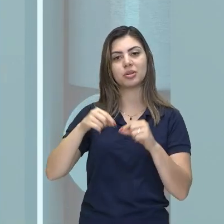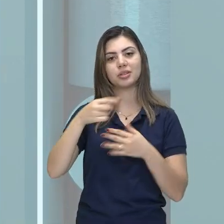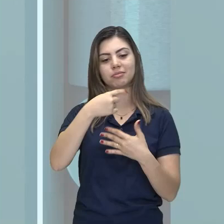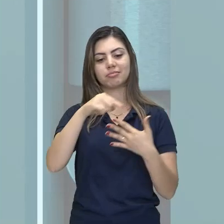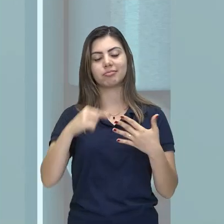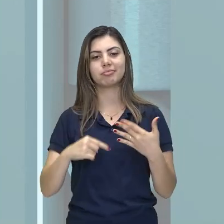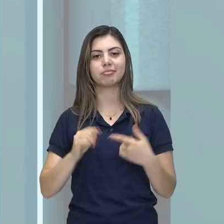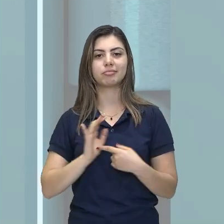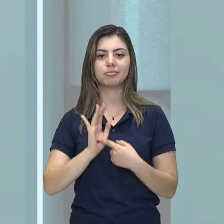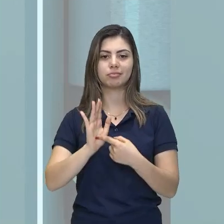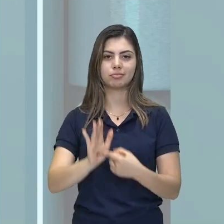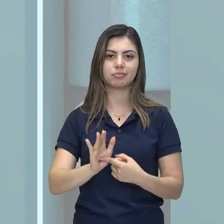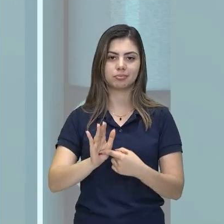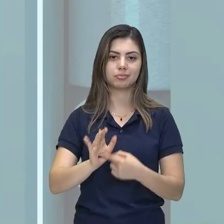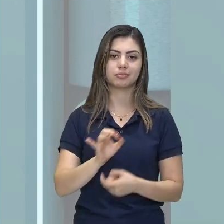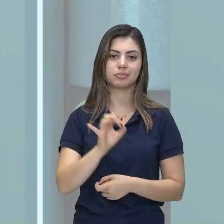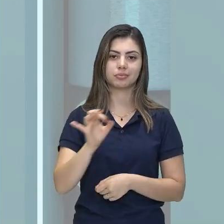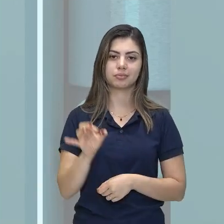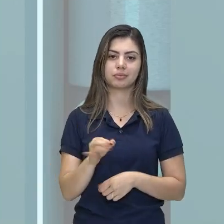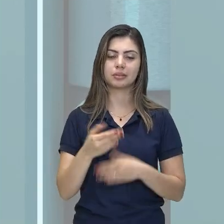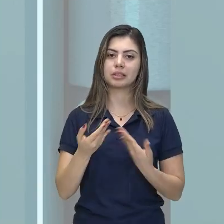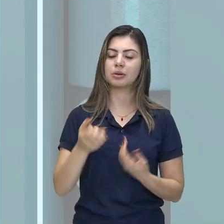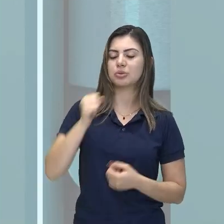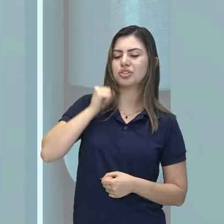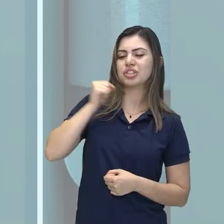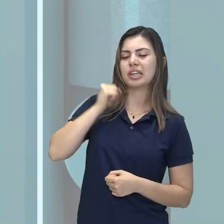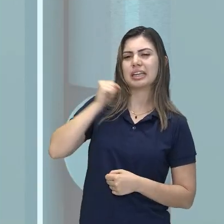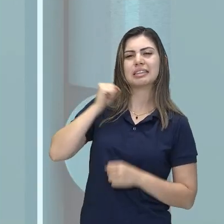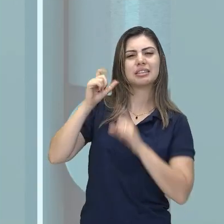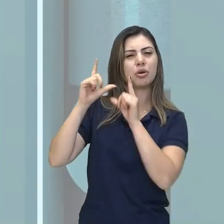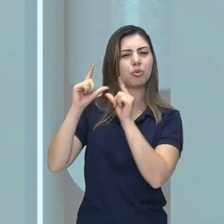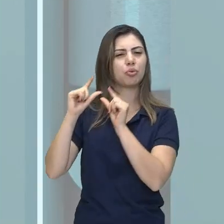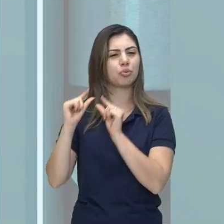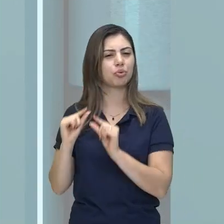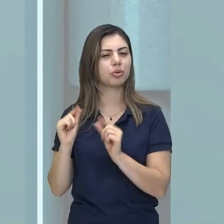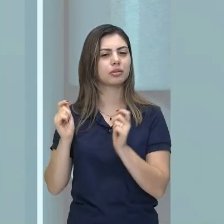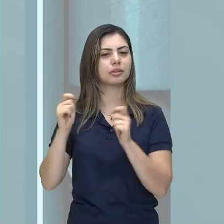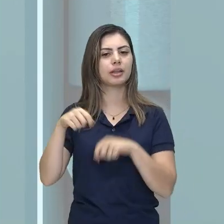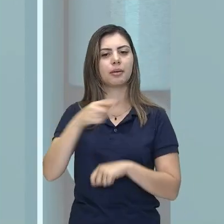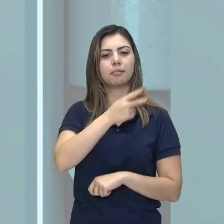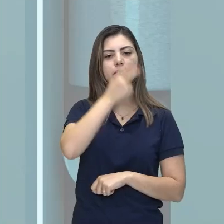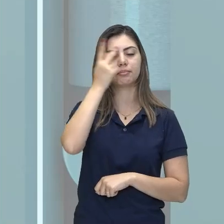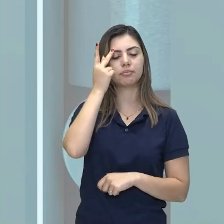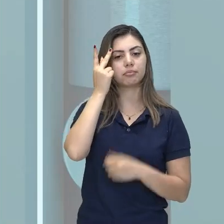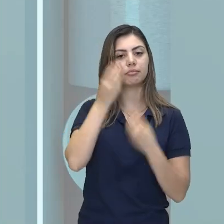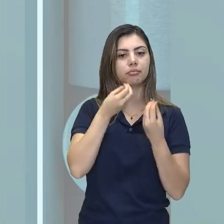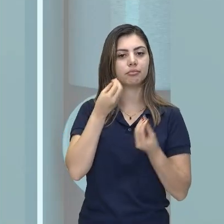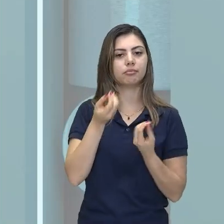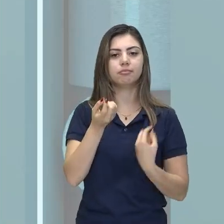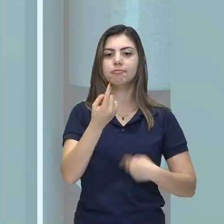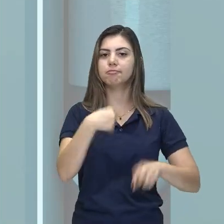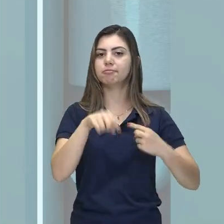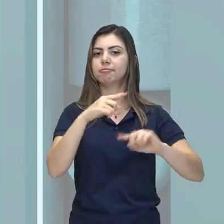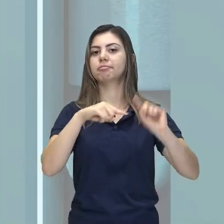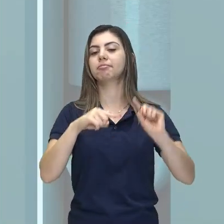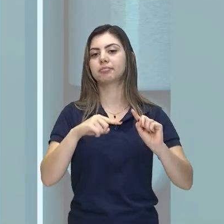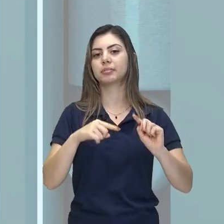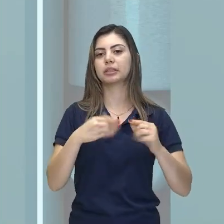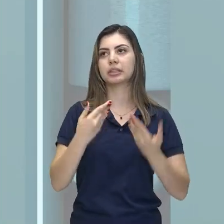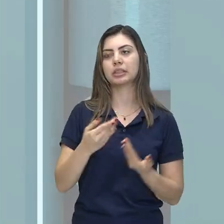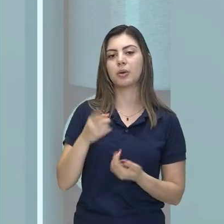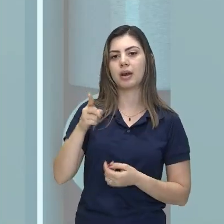gosto de pontuar mais é o nível de estresse, né? Para que a pessoa não desenvolva aí outros